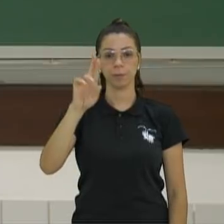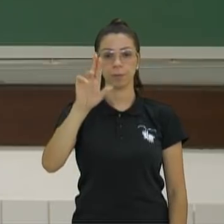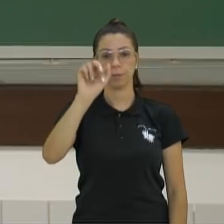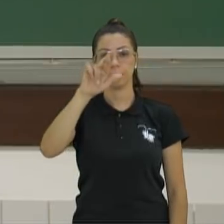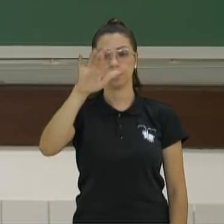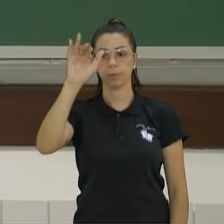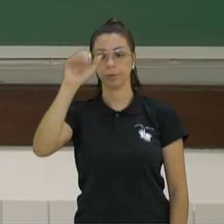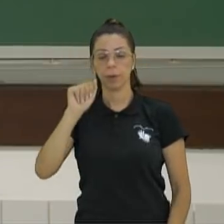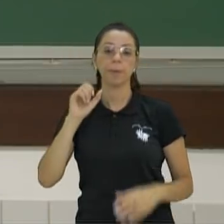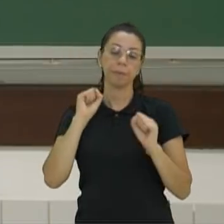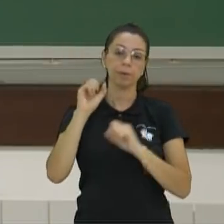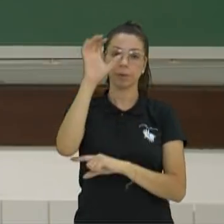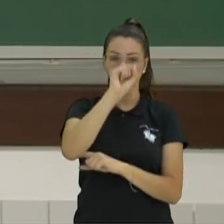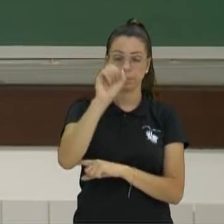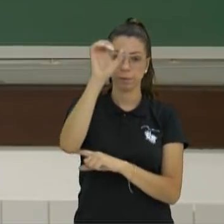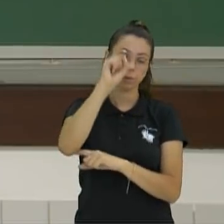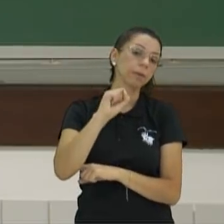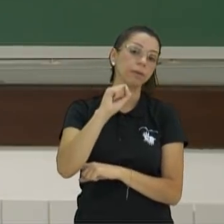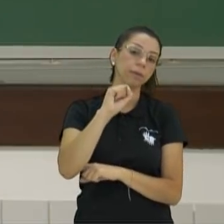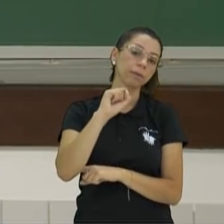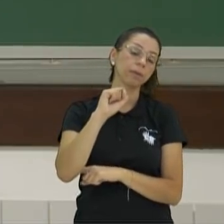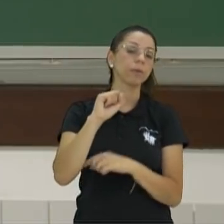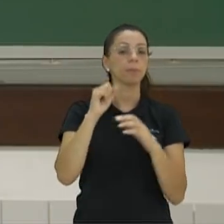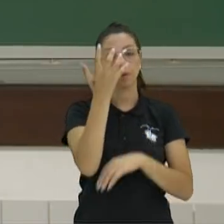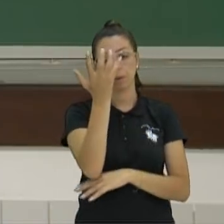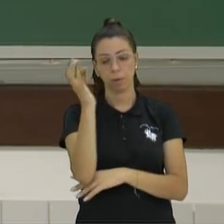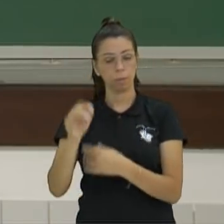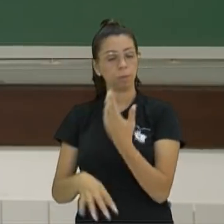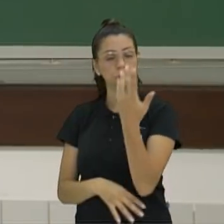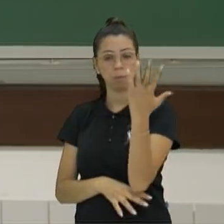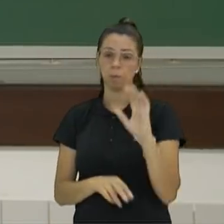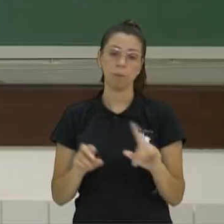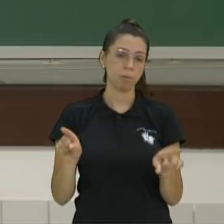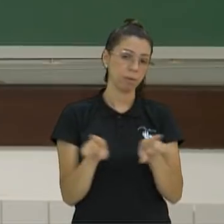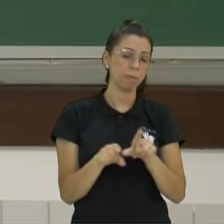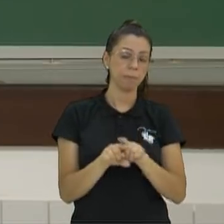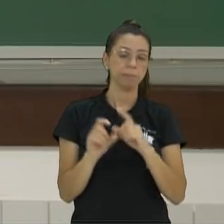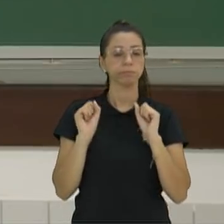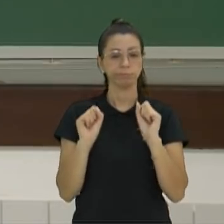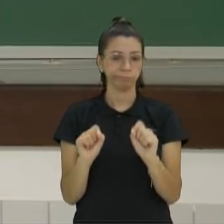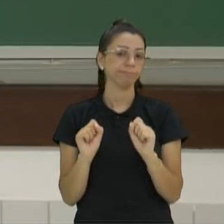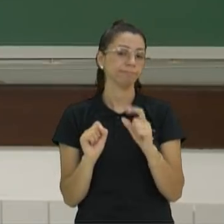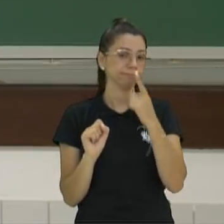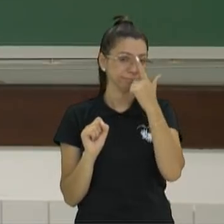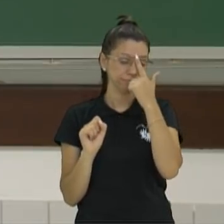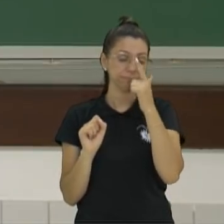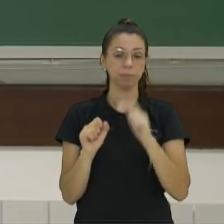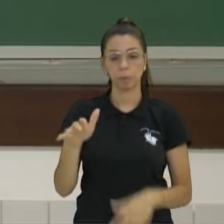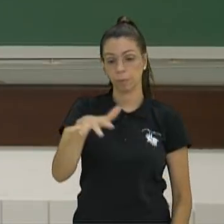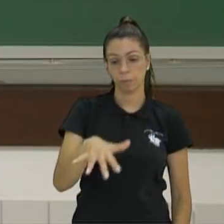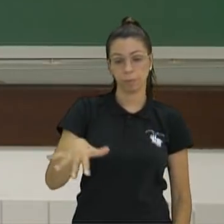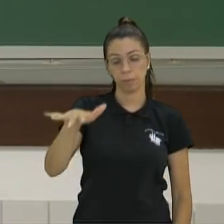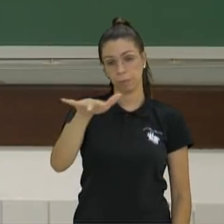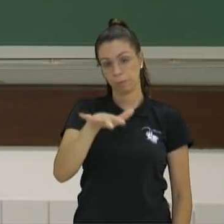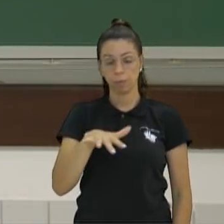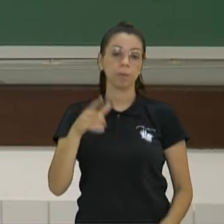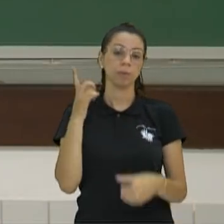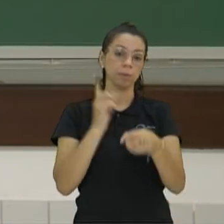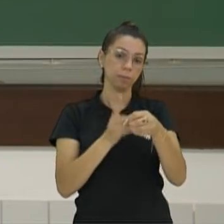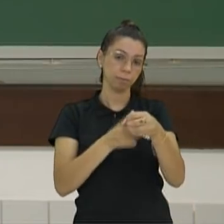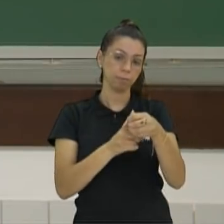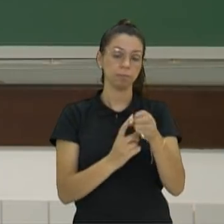que elas podem ser realizadas na natureza e também podem ser realizadas no ambiente